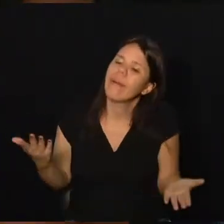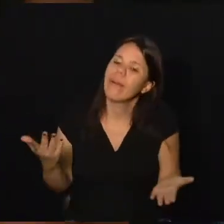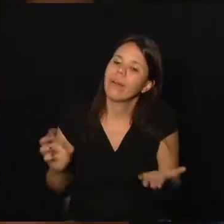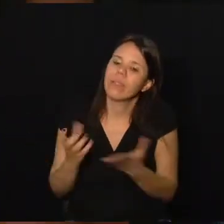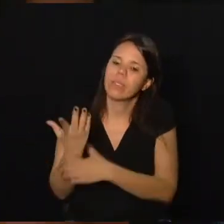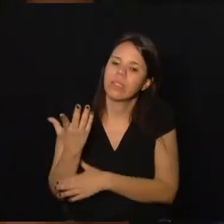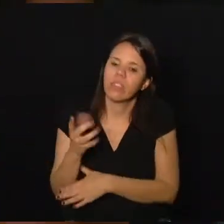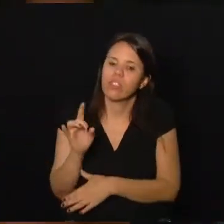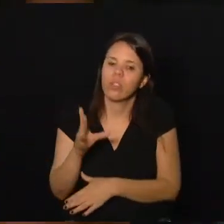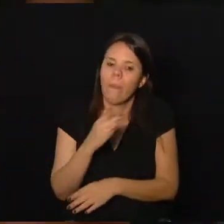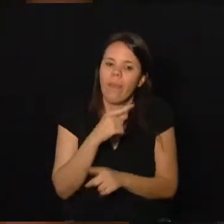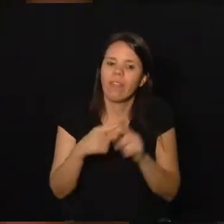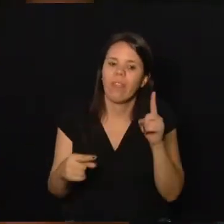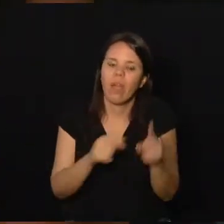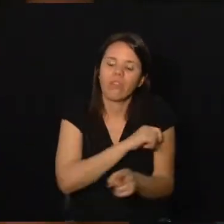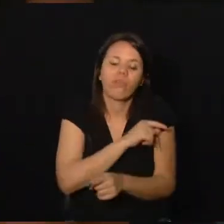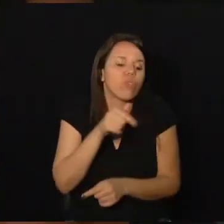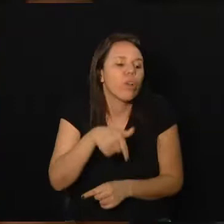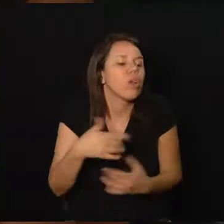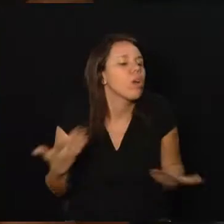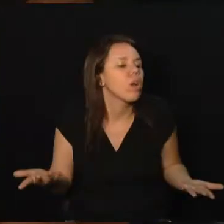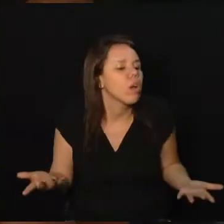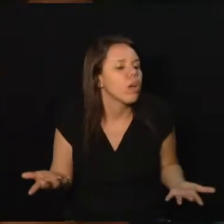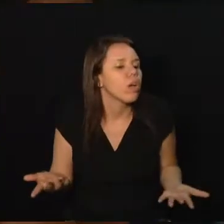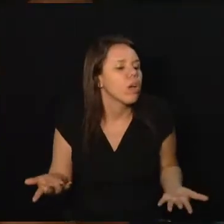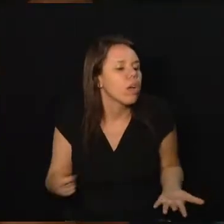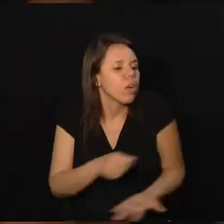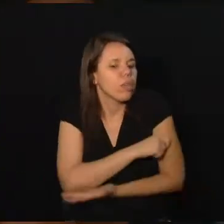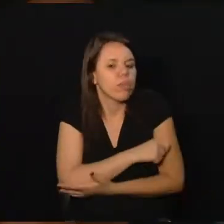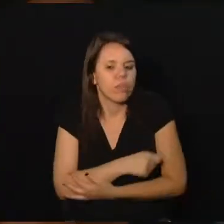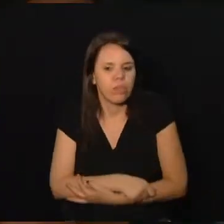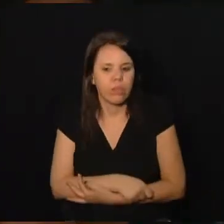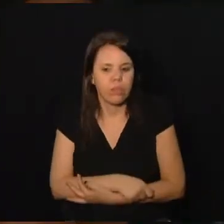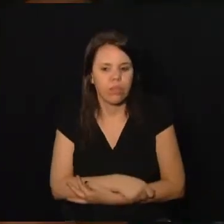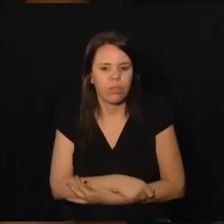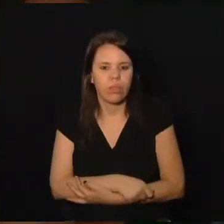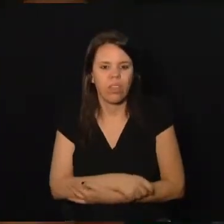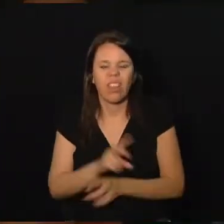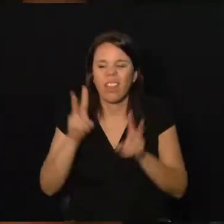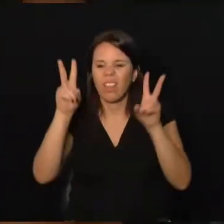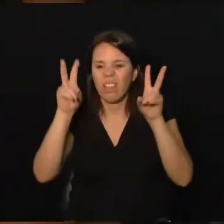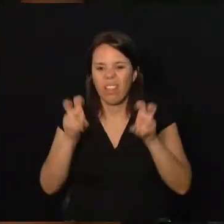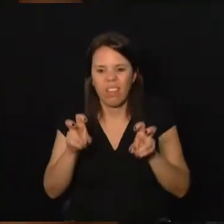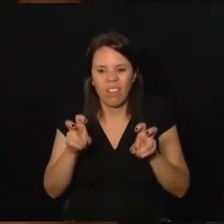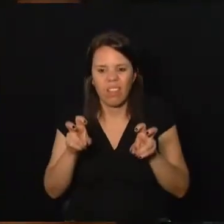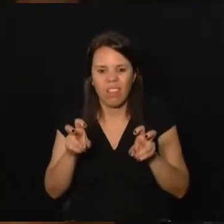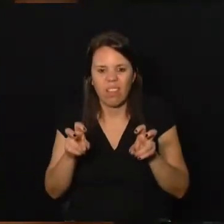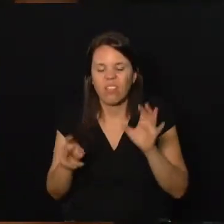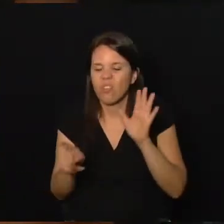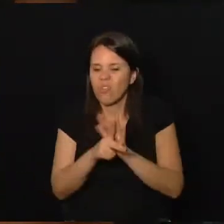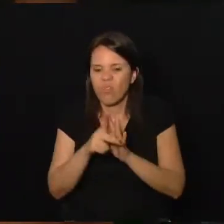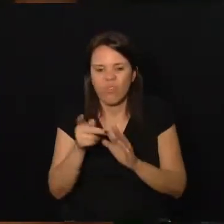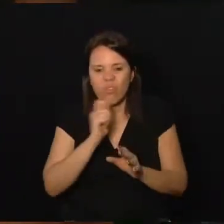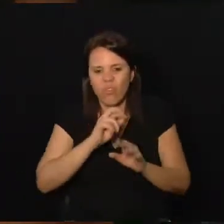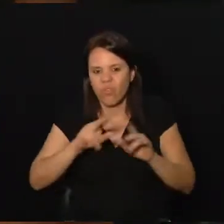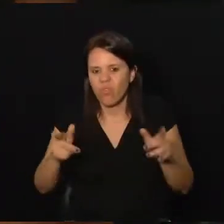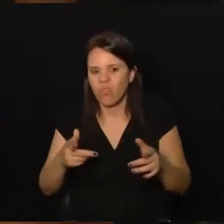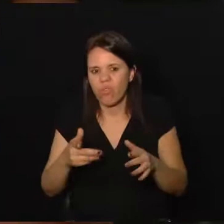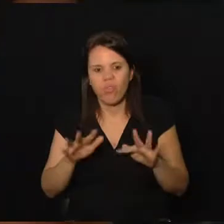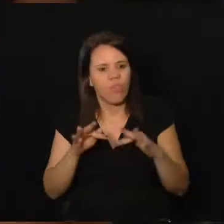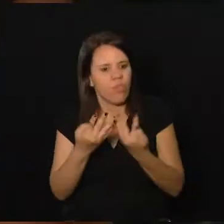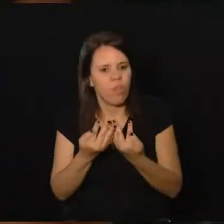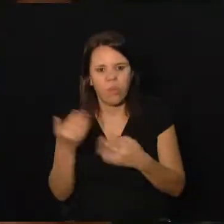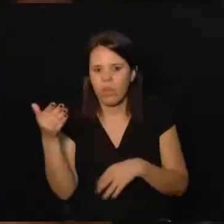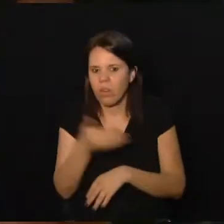aconteceu? 50% só, né? Cadê os demais alunos? Ah, quando tem algum tema aqui relacionado a drogas, os pais não permitem que